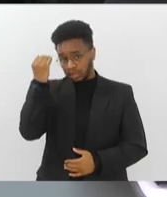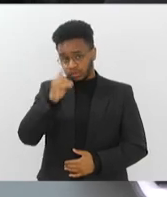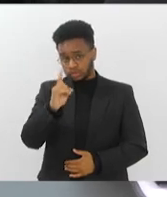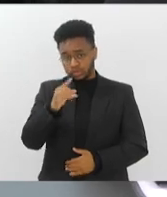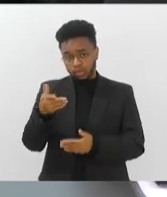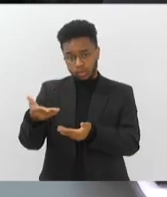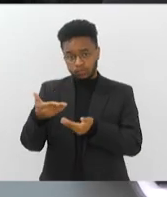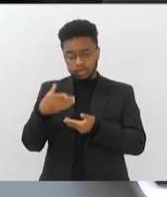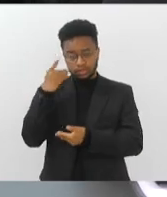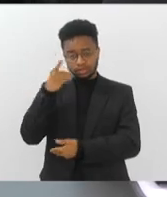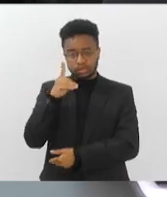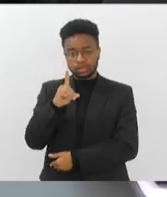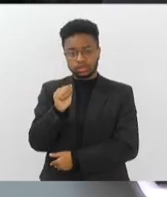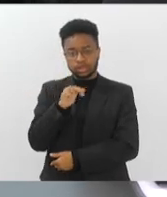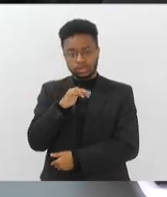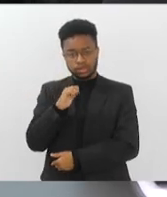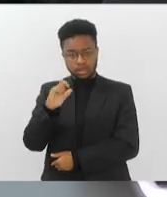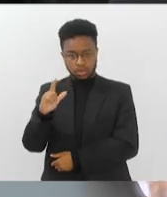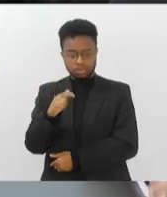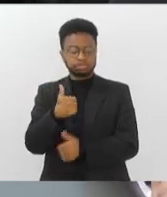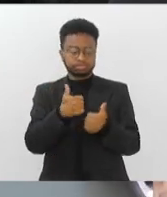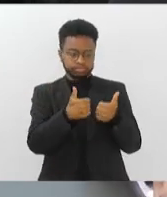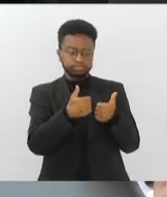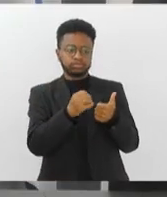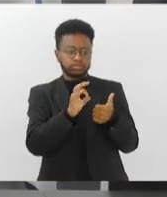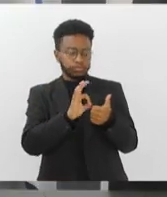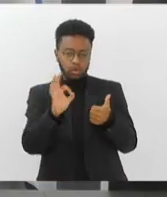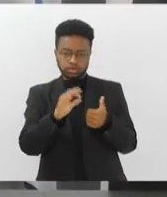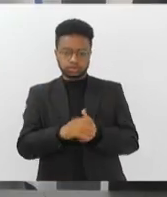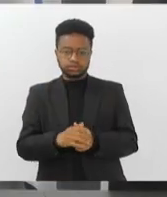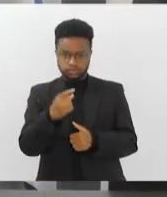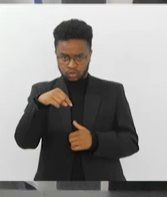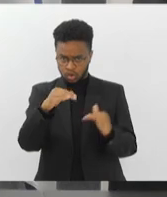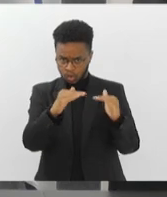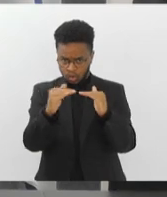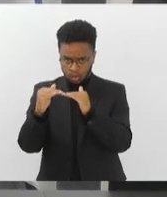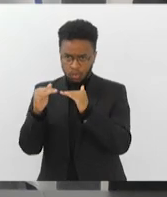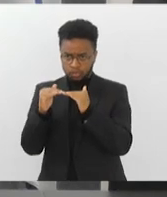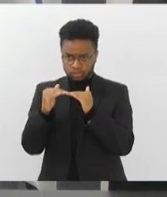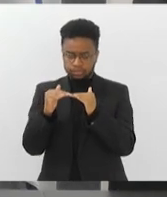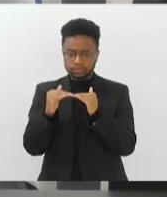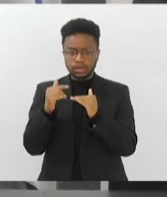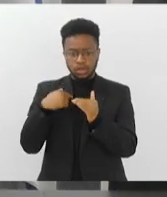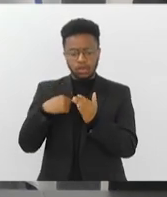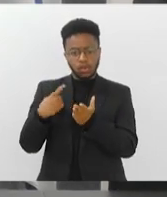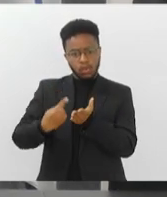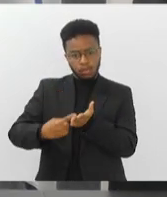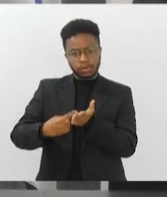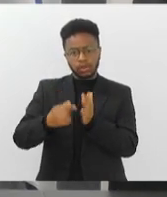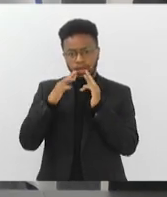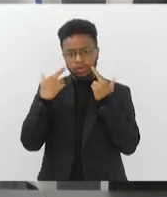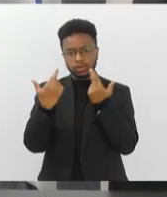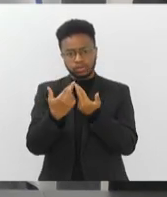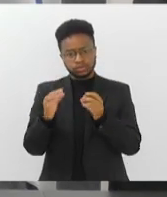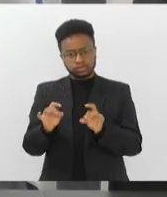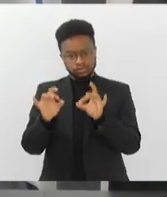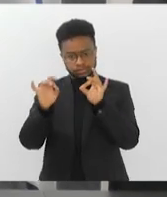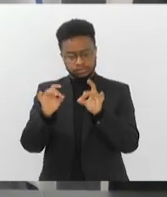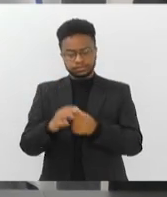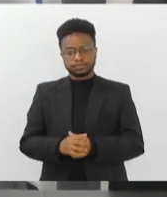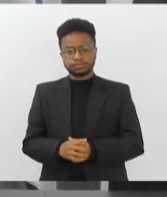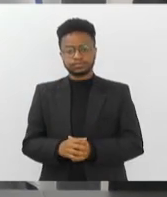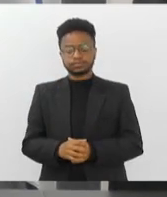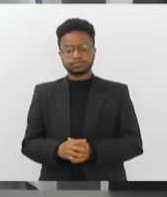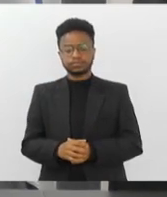Librelon. Vou convidá-lo. Perfeito. Então, todos de acordo? Sim. Eu marco a extraordinária e a gente trata do tema. De acordo. Só para